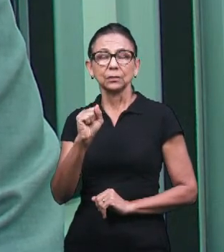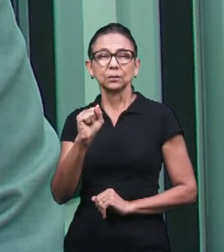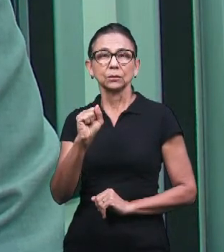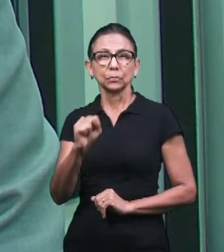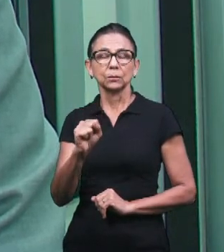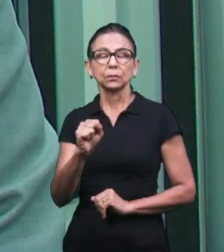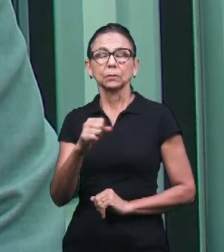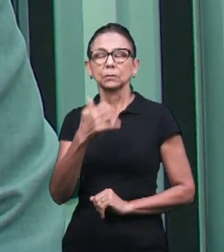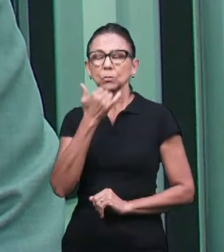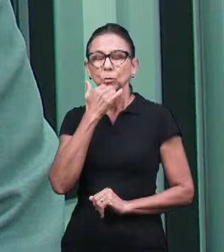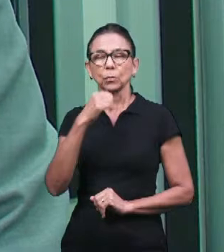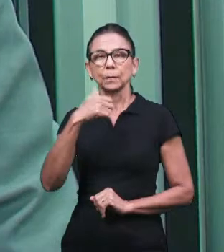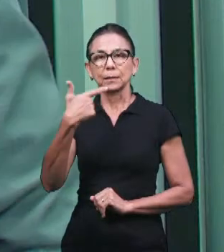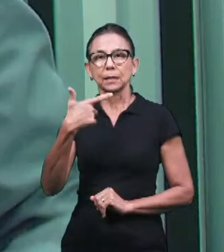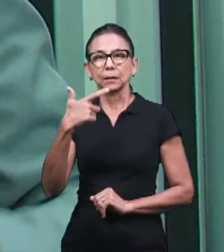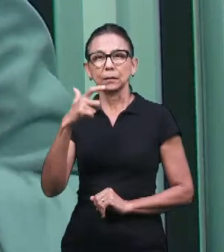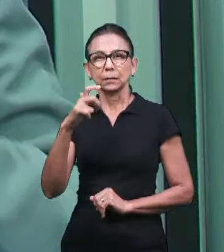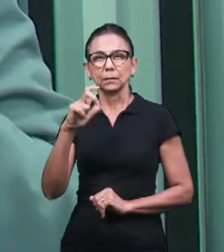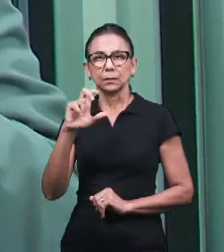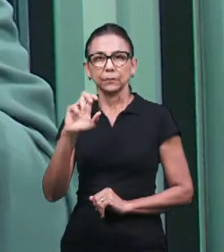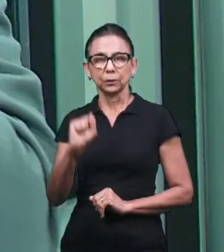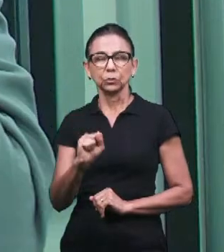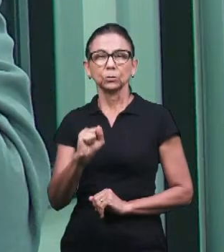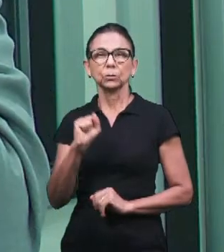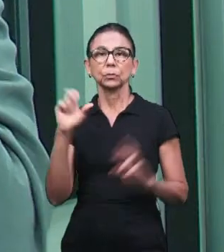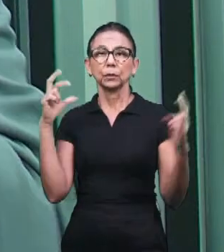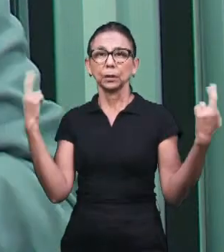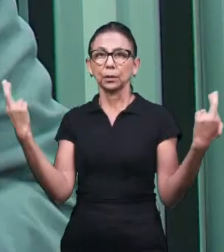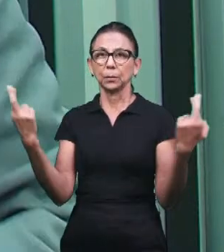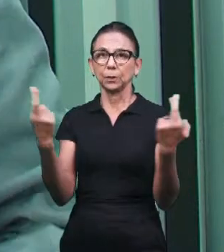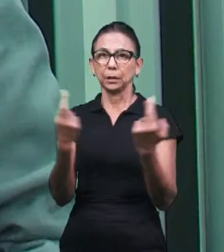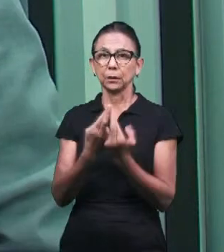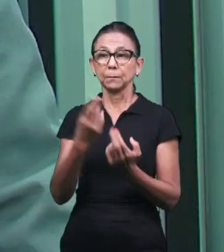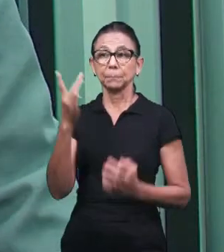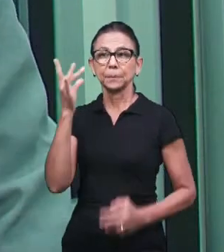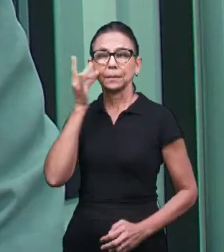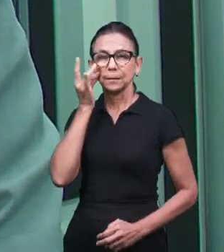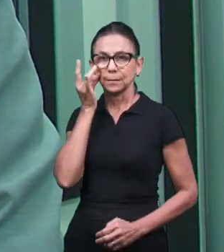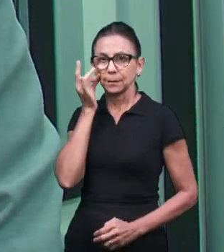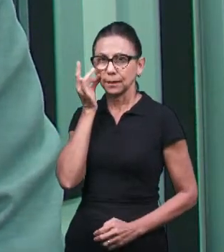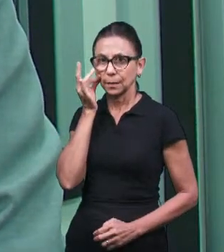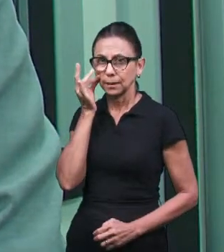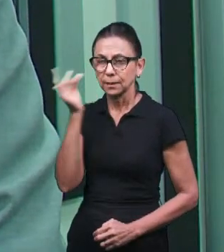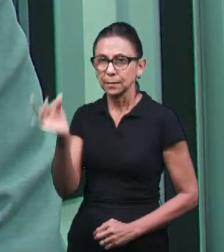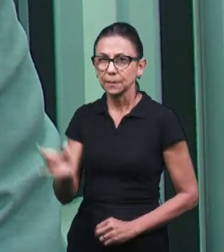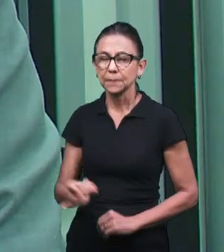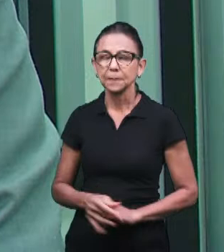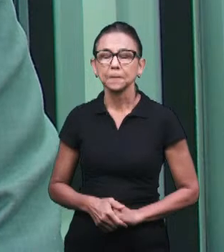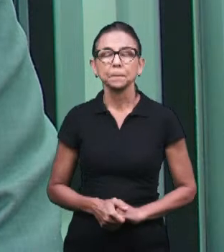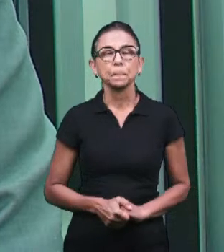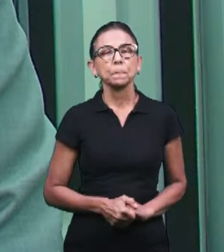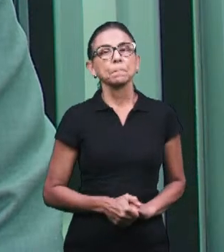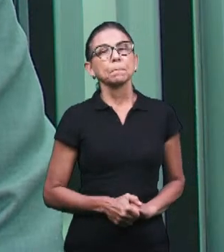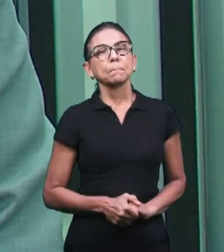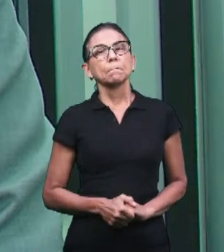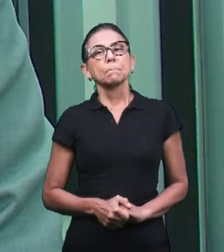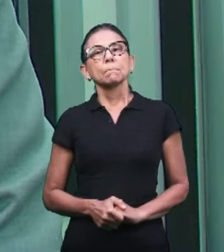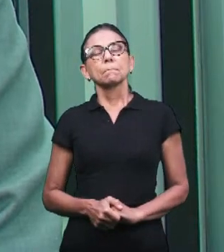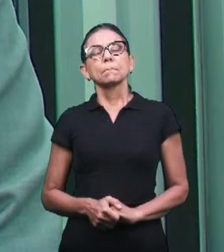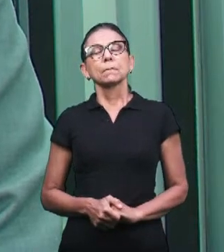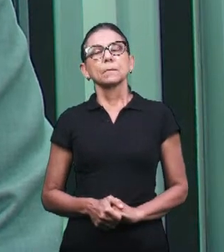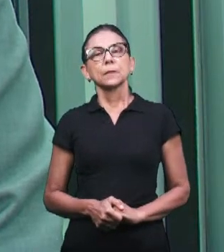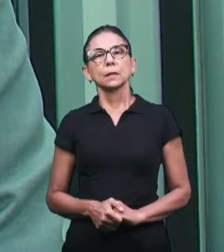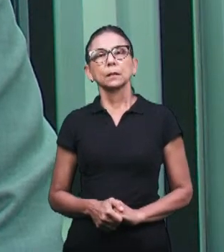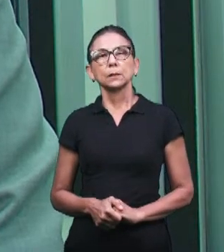preparatórias, e todo esse trabalho coordenado pelo presbitério e executado por nós, hoje ele se encontra,